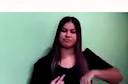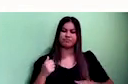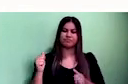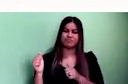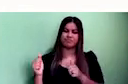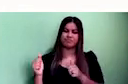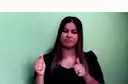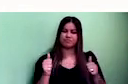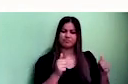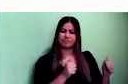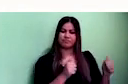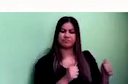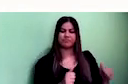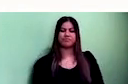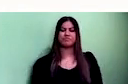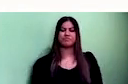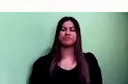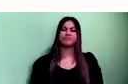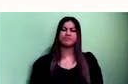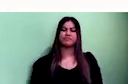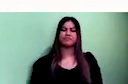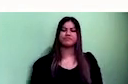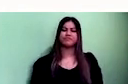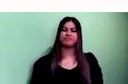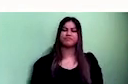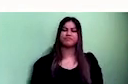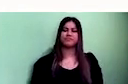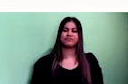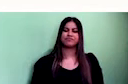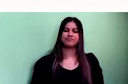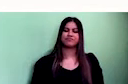benefícios, tá? Então aqui eu trouxe alguns